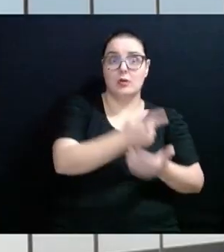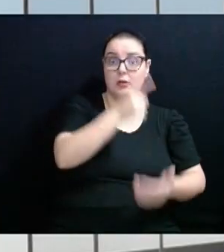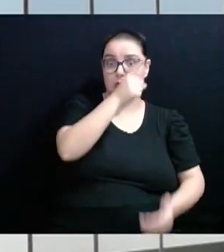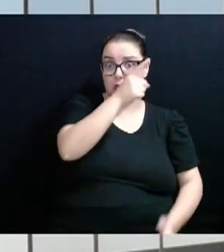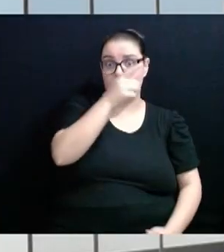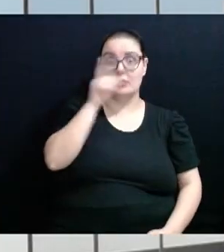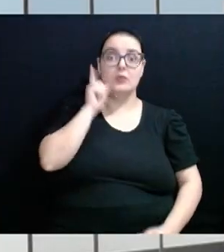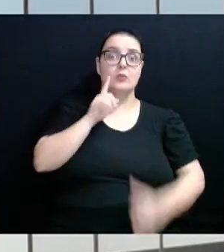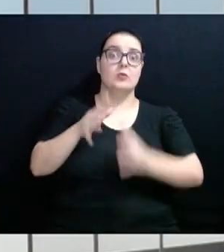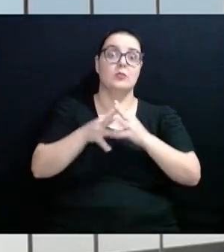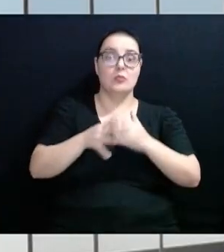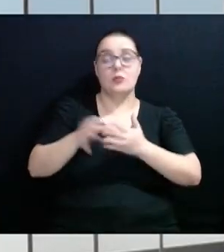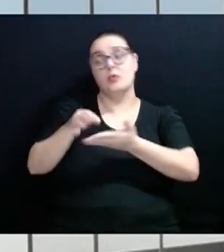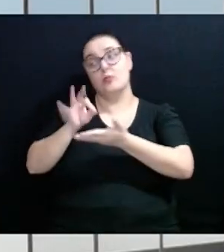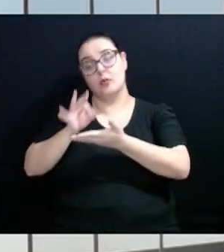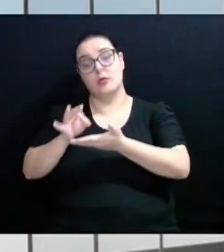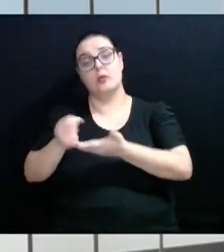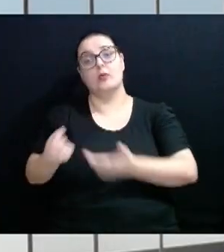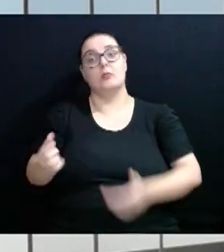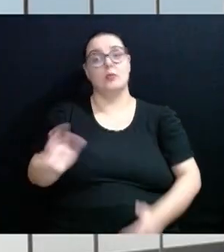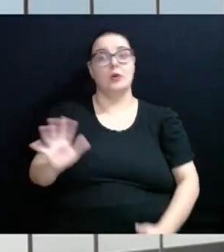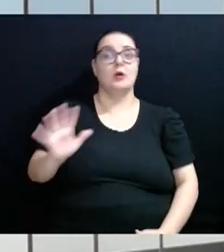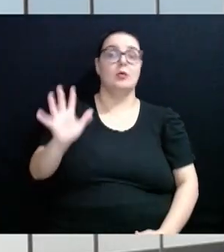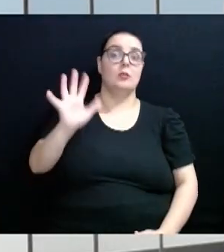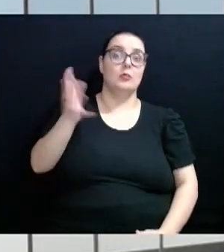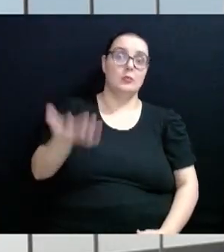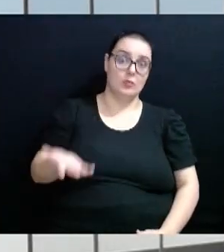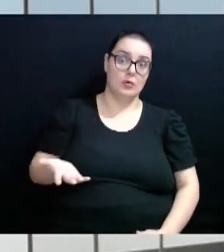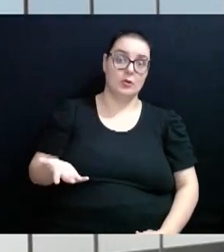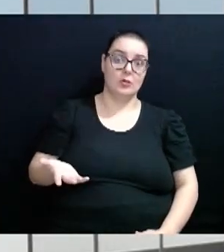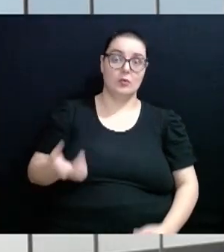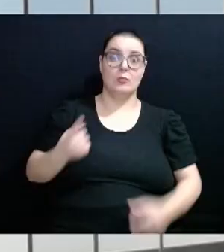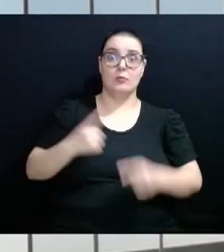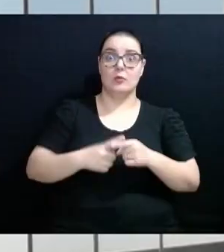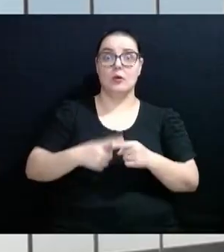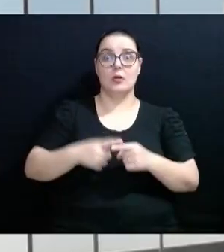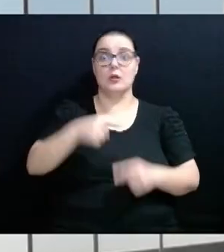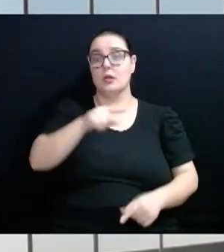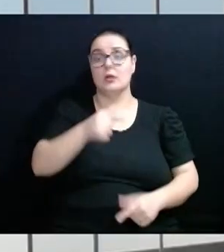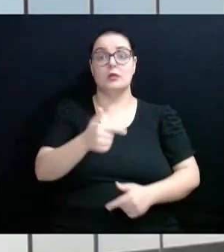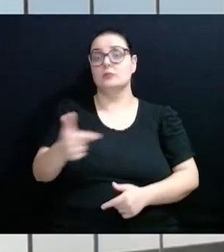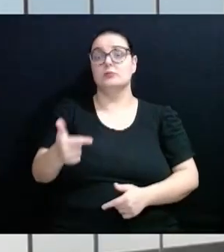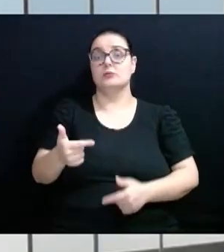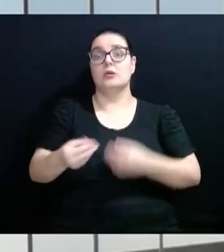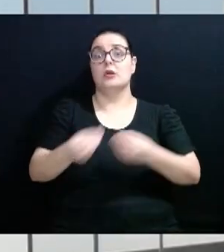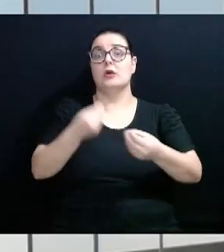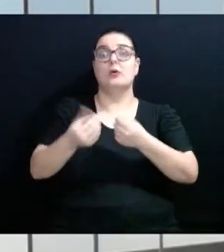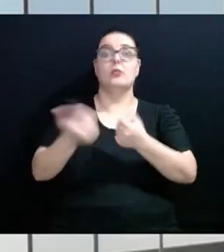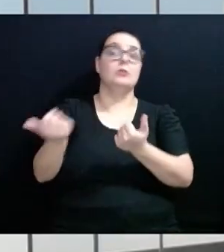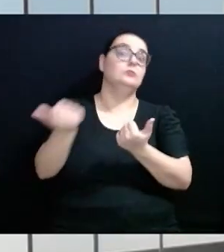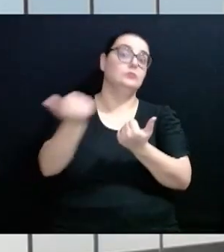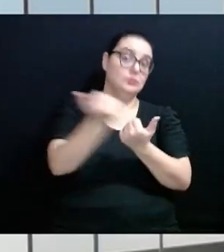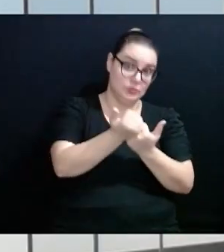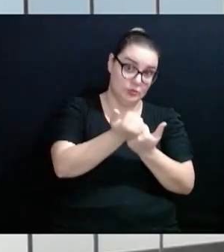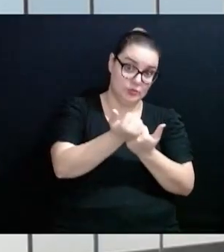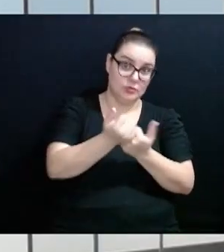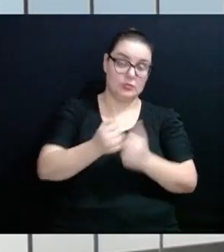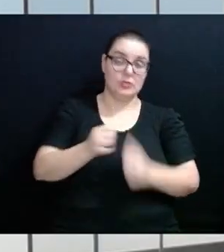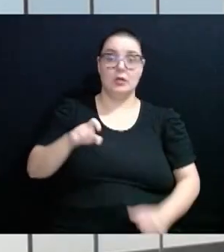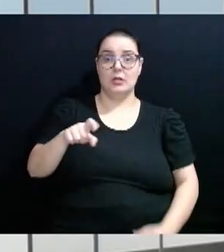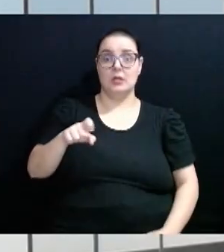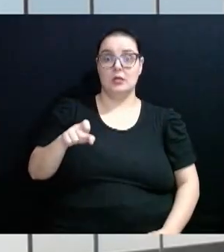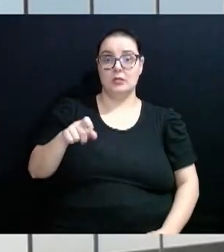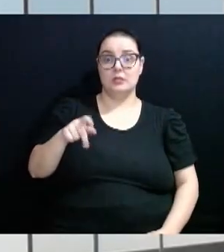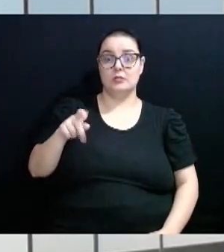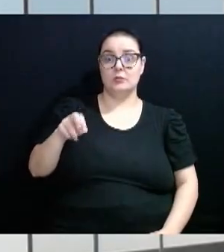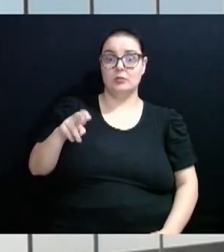café suba de preço, porque eles também não têm muito como substituir as importações que eles